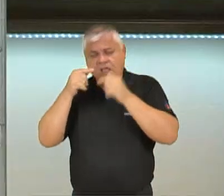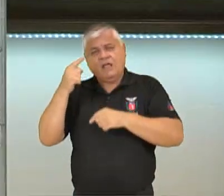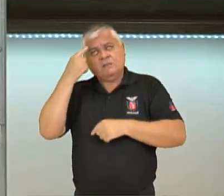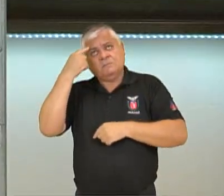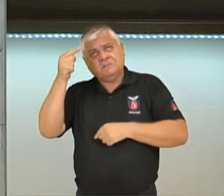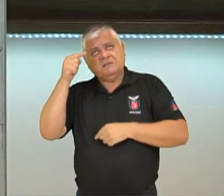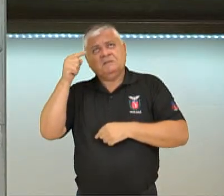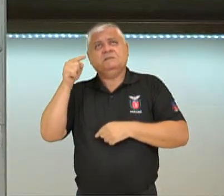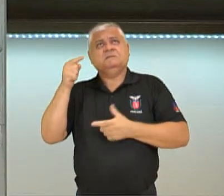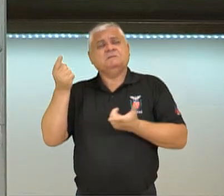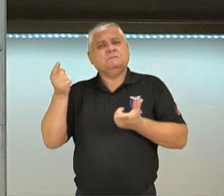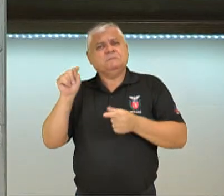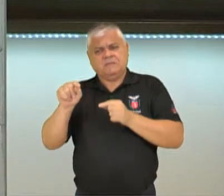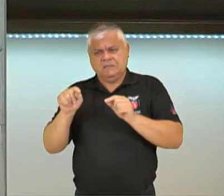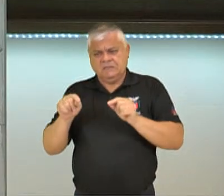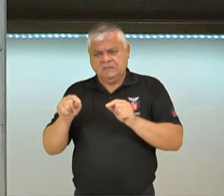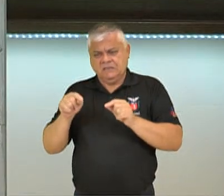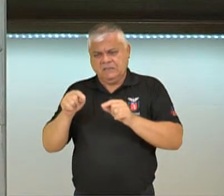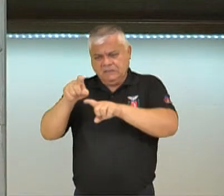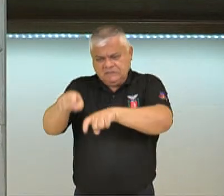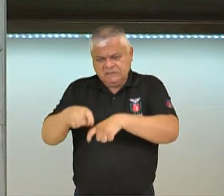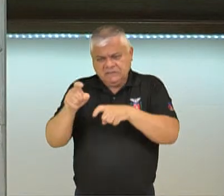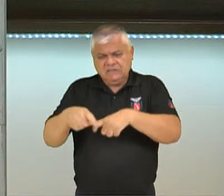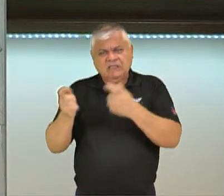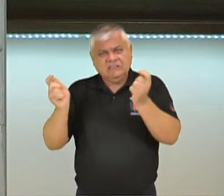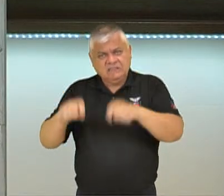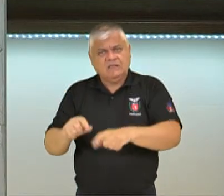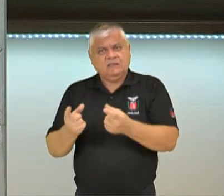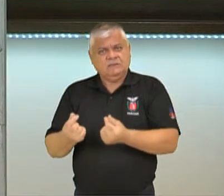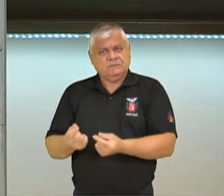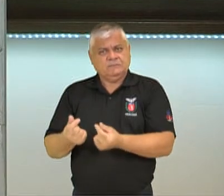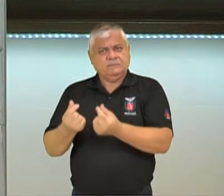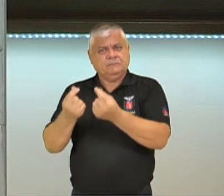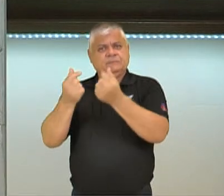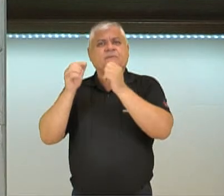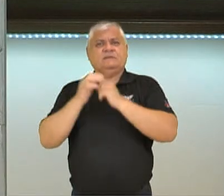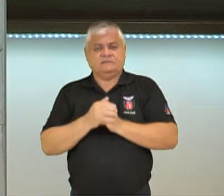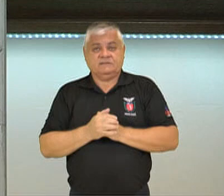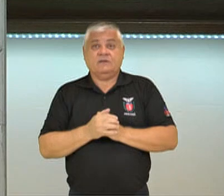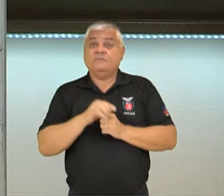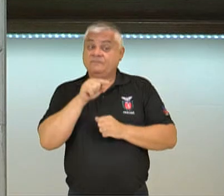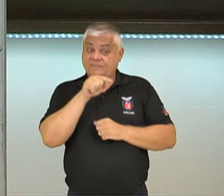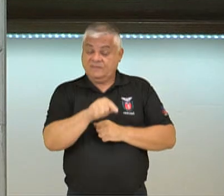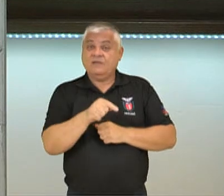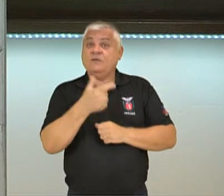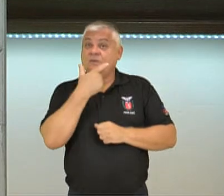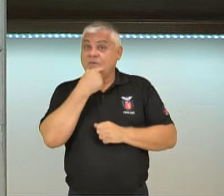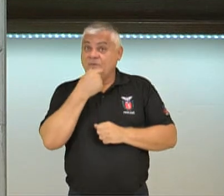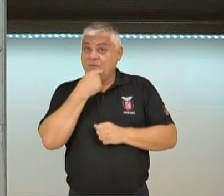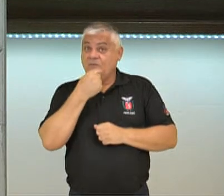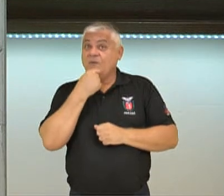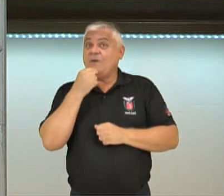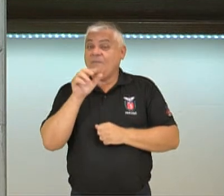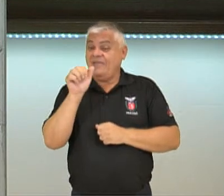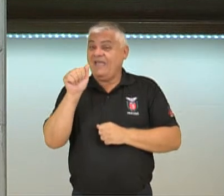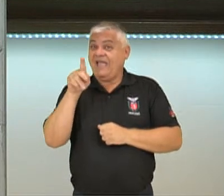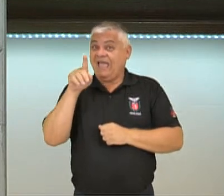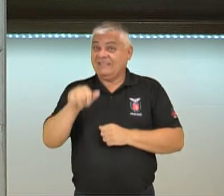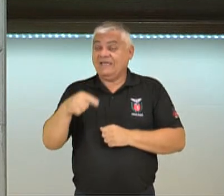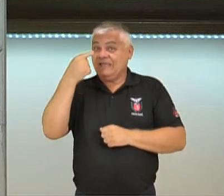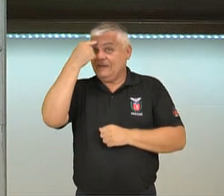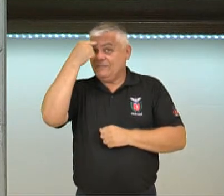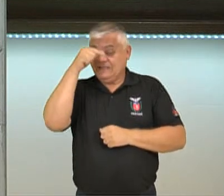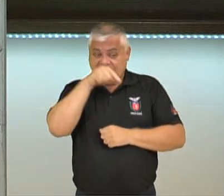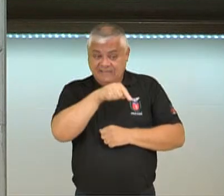as ideias ligadas de Adam Smith vão estar localizadas na geração das riquezas baseada no